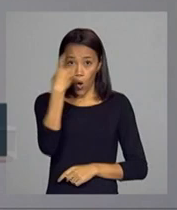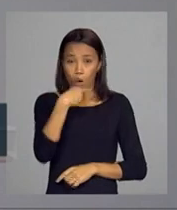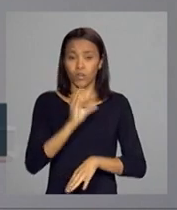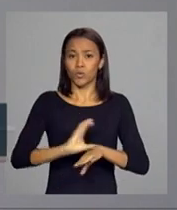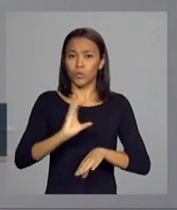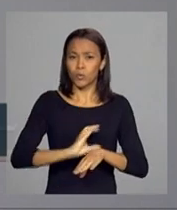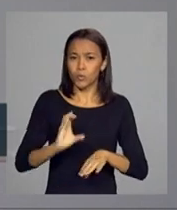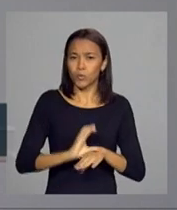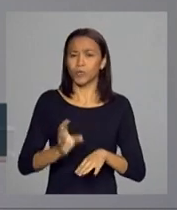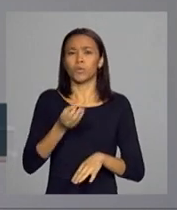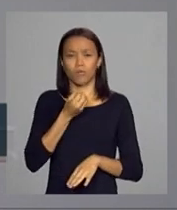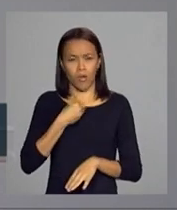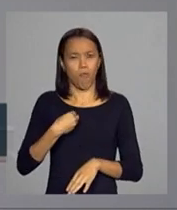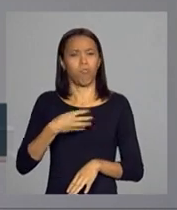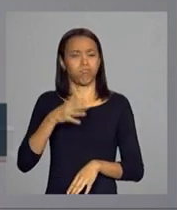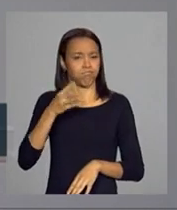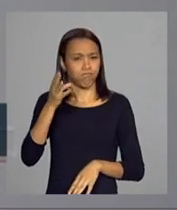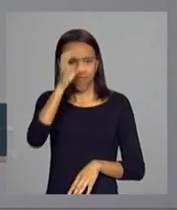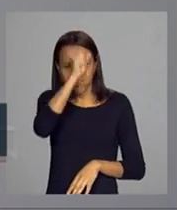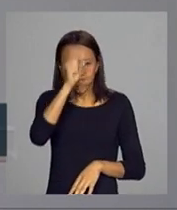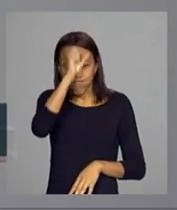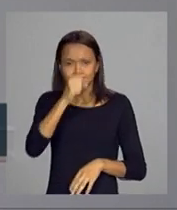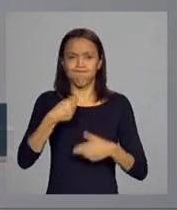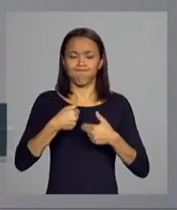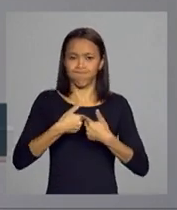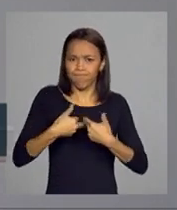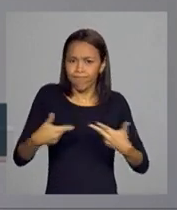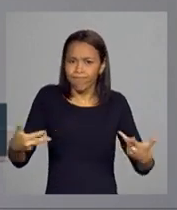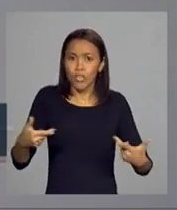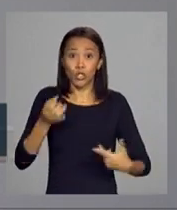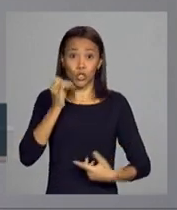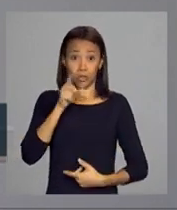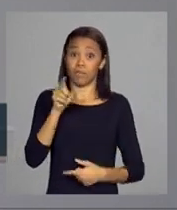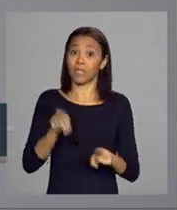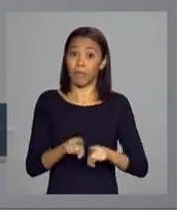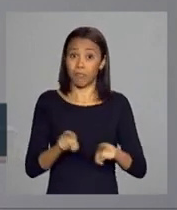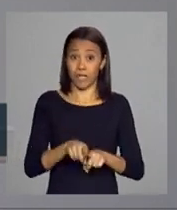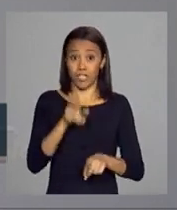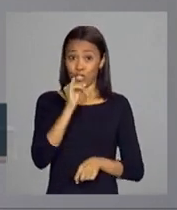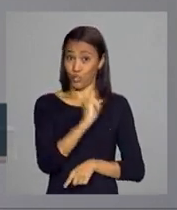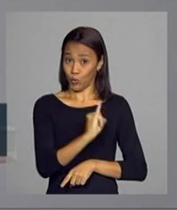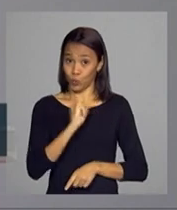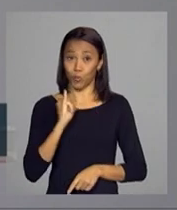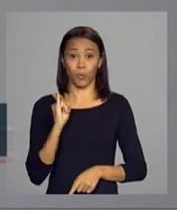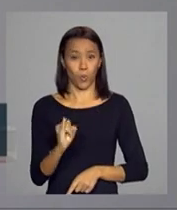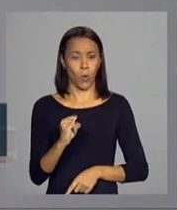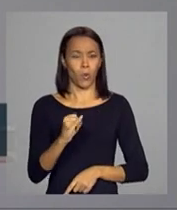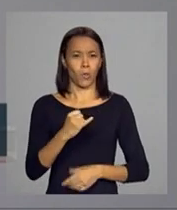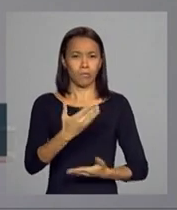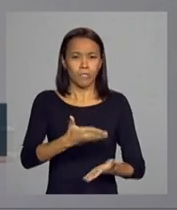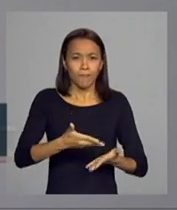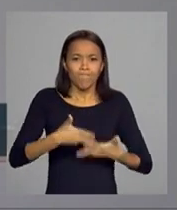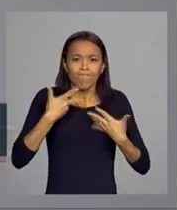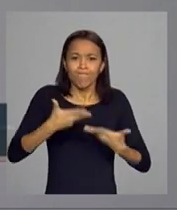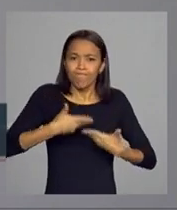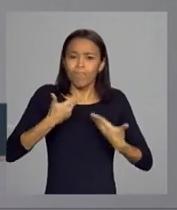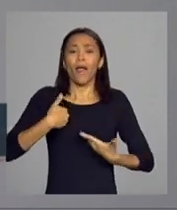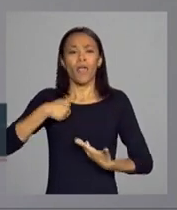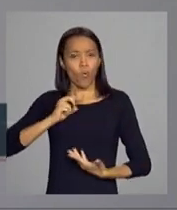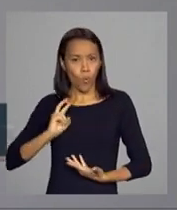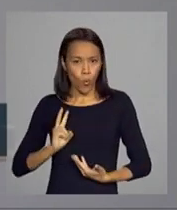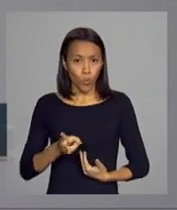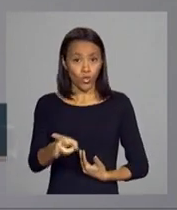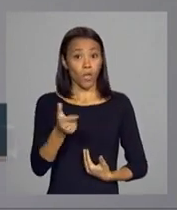com um grande aproveitamento, grande instrutor ao meu lado, me incentivaram a dar sequência